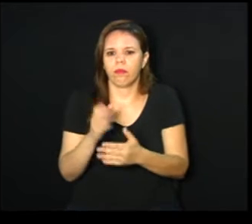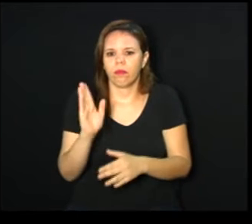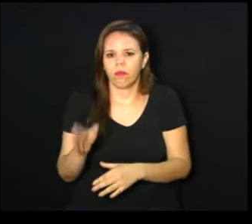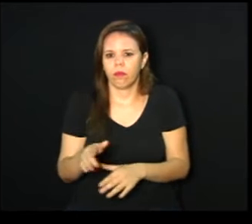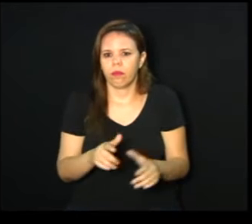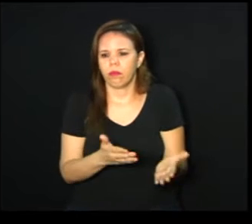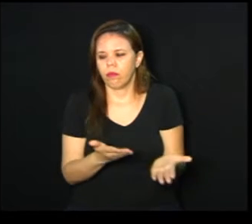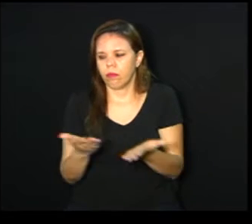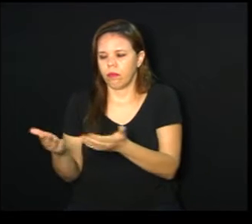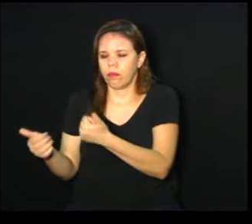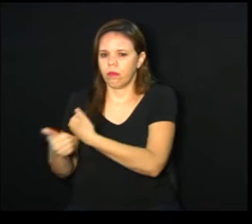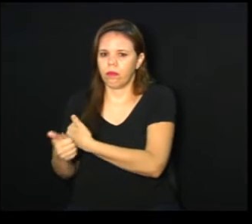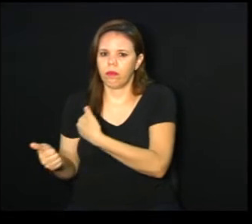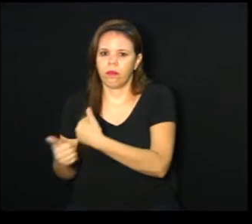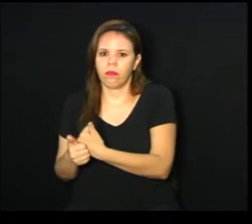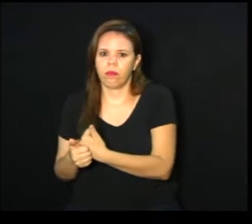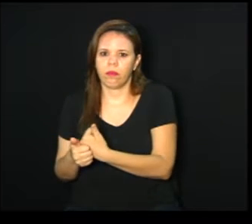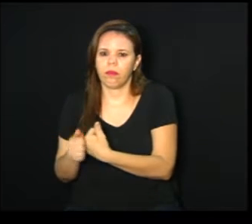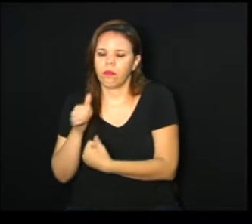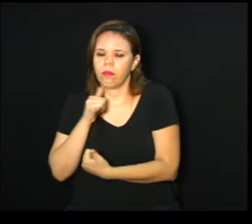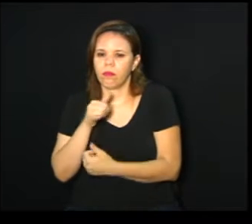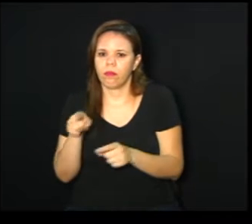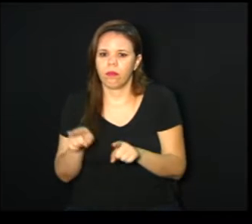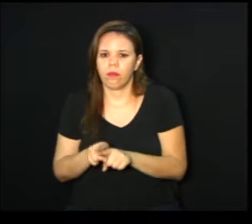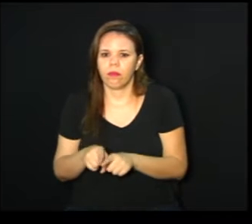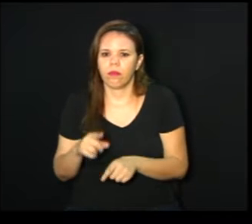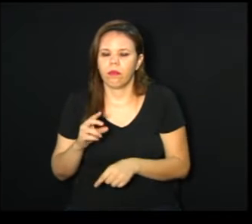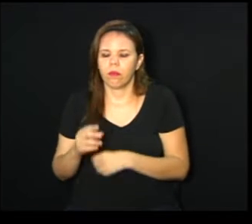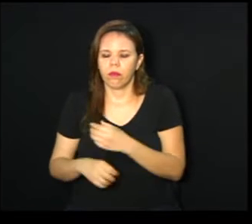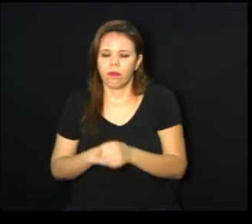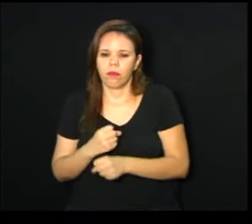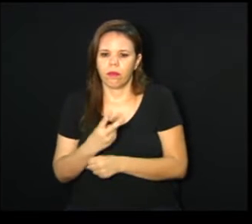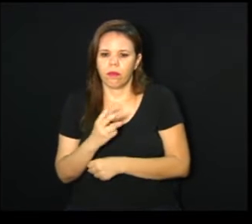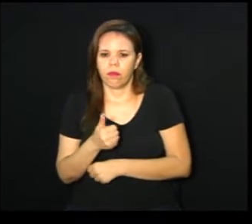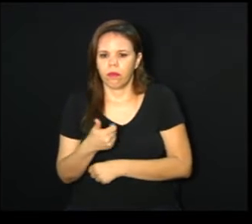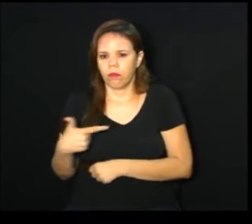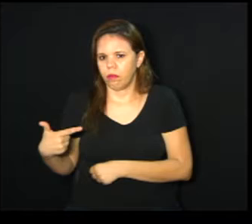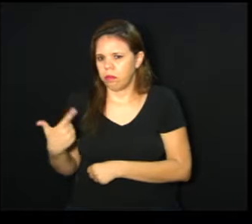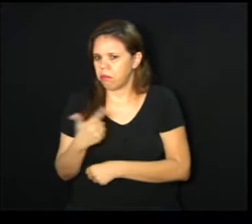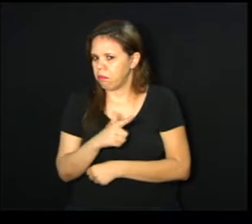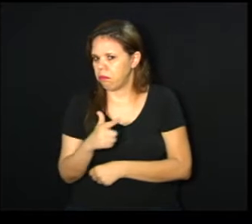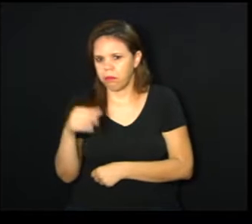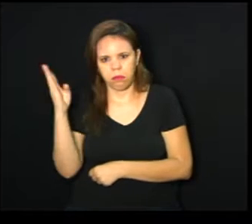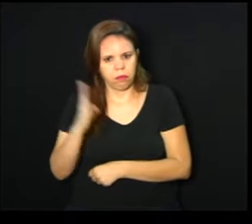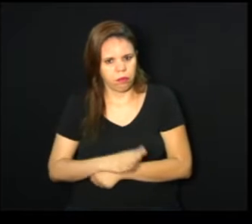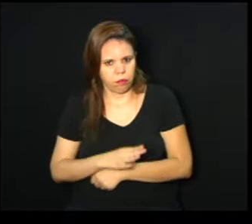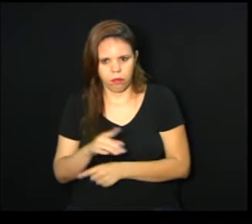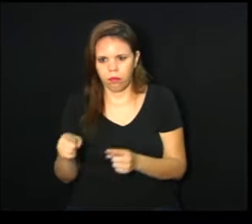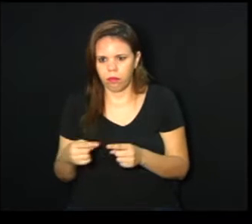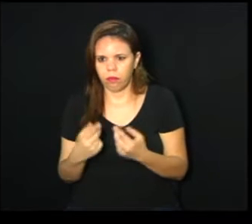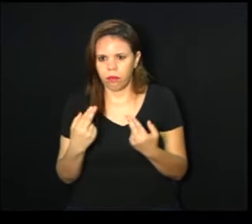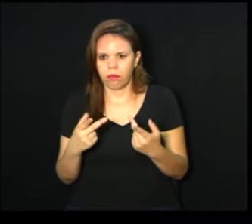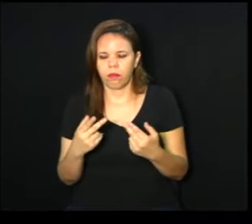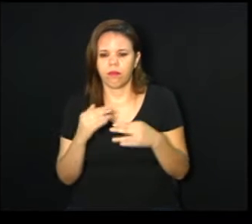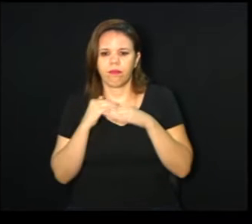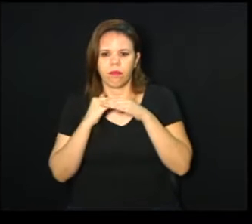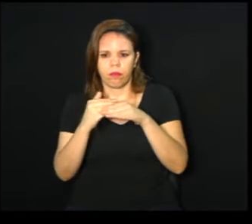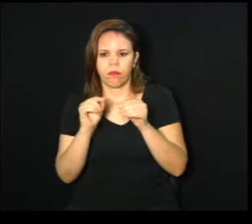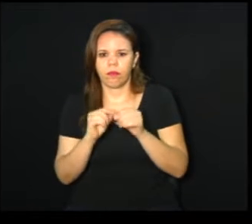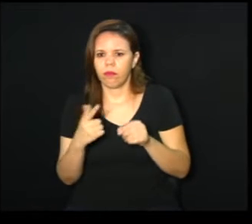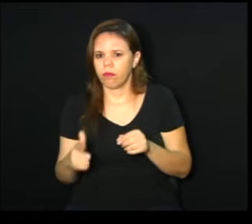subestação. Inicialmente, em 2012, nós não tínhamos no Brasil usinas desse porte ou com o objetivo de geração